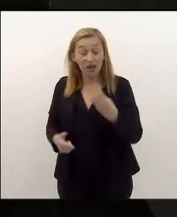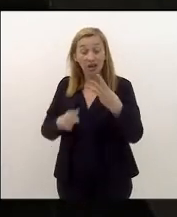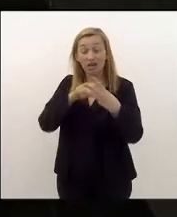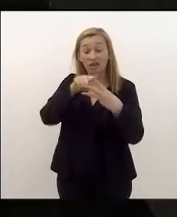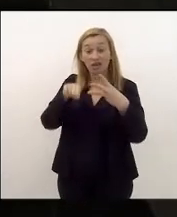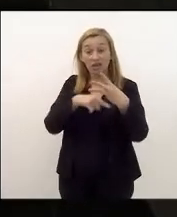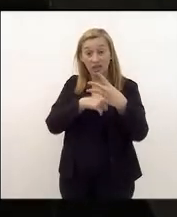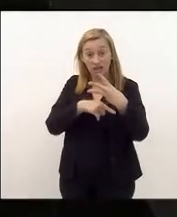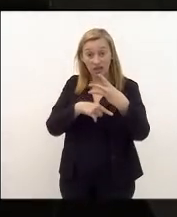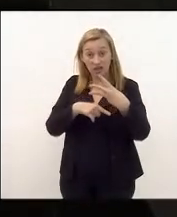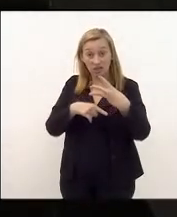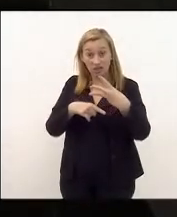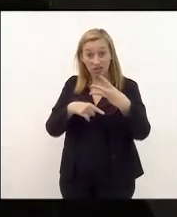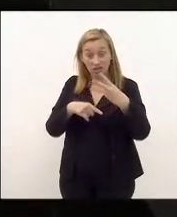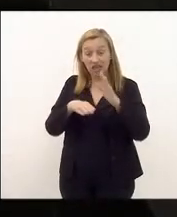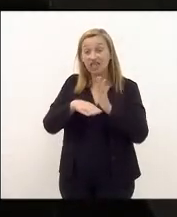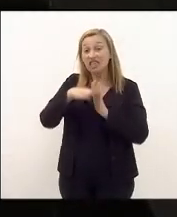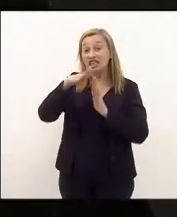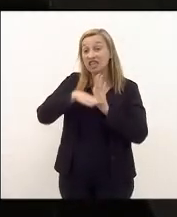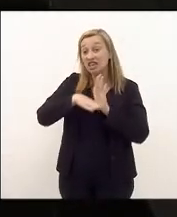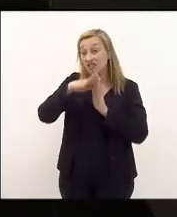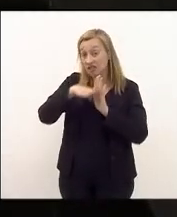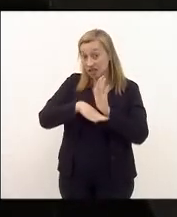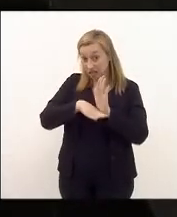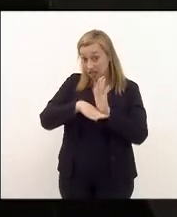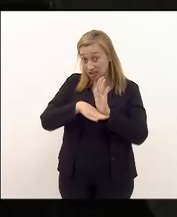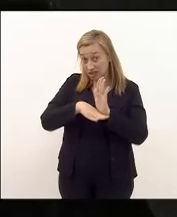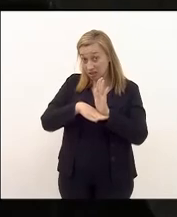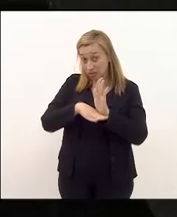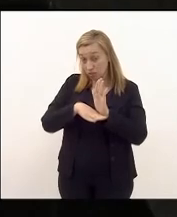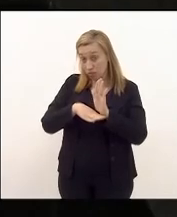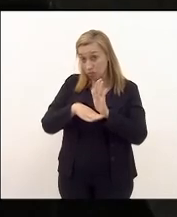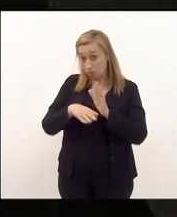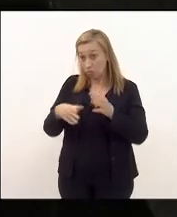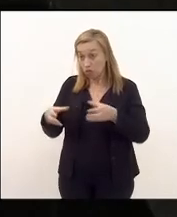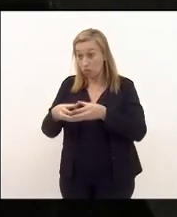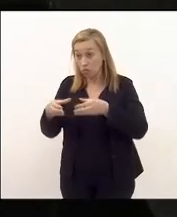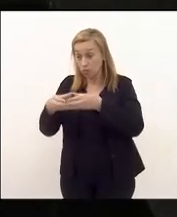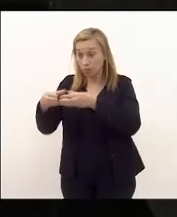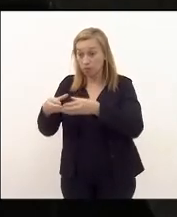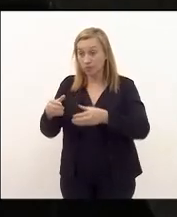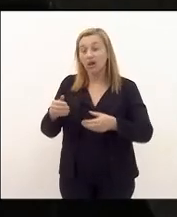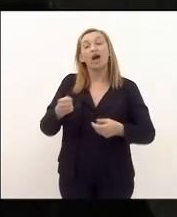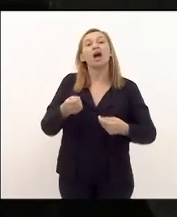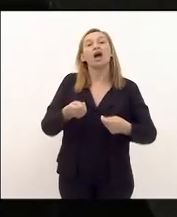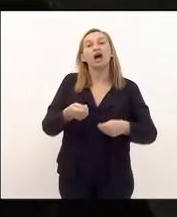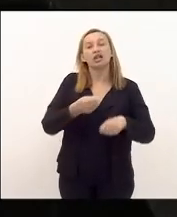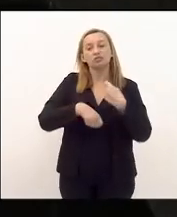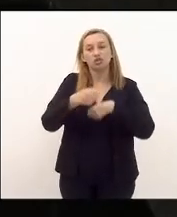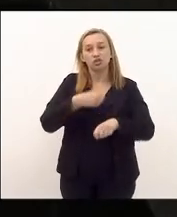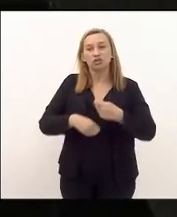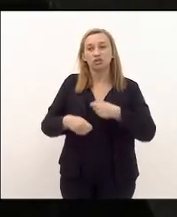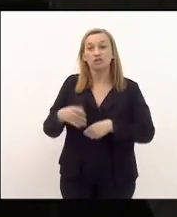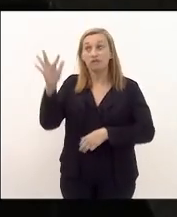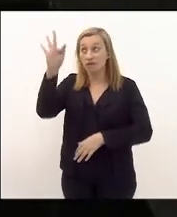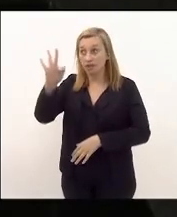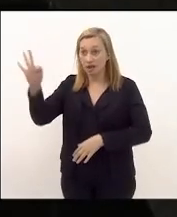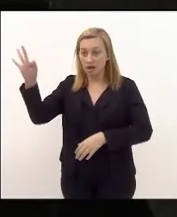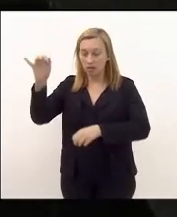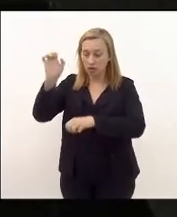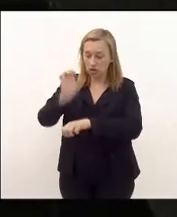diferentes escalas ou níveis ou escalões administrativos: federal, estadual e municipal, com